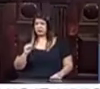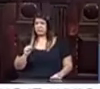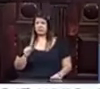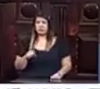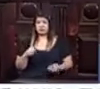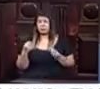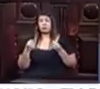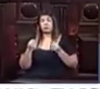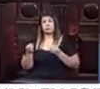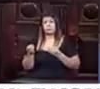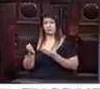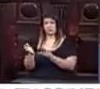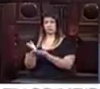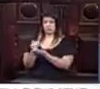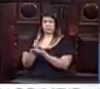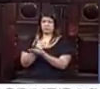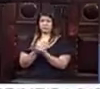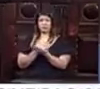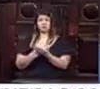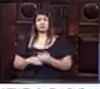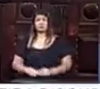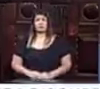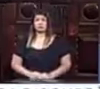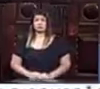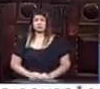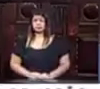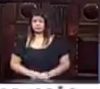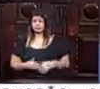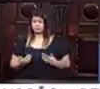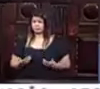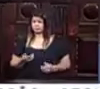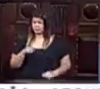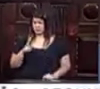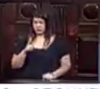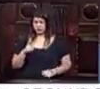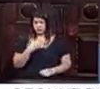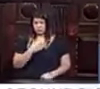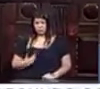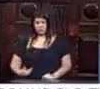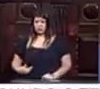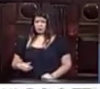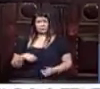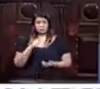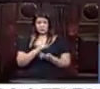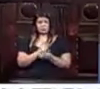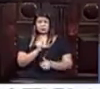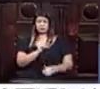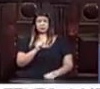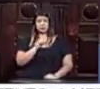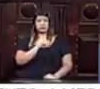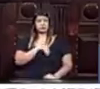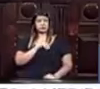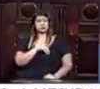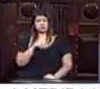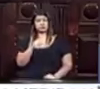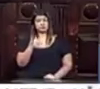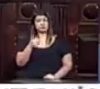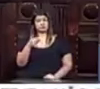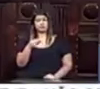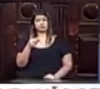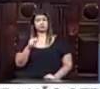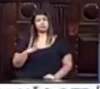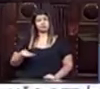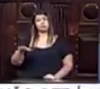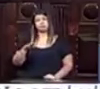arrecade menos, é o mesmo governo que não está pagando o 13º de aposentado e de pensionista. É o mesmo governo que ameaça não